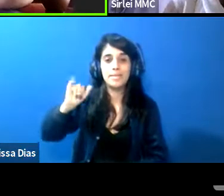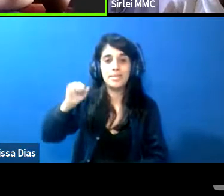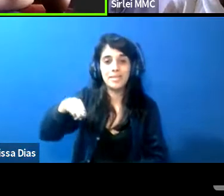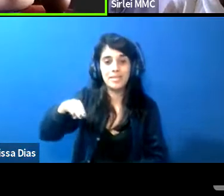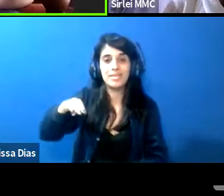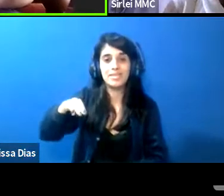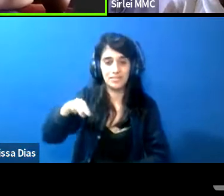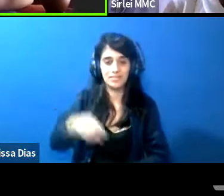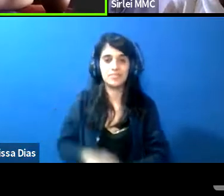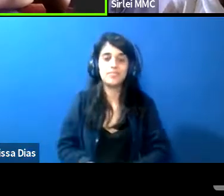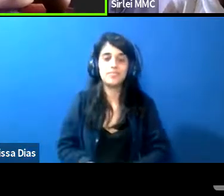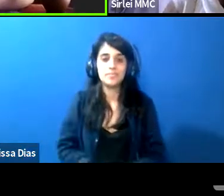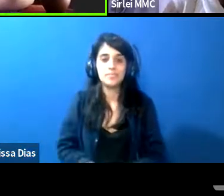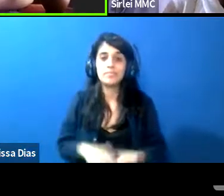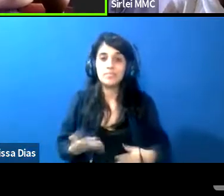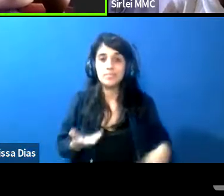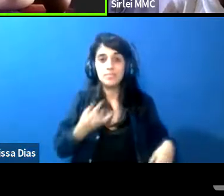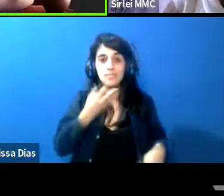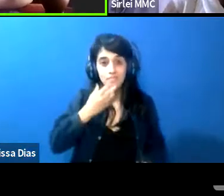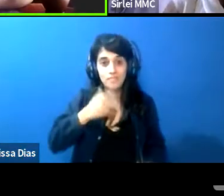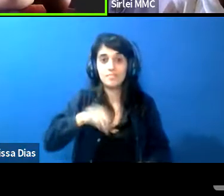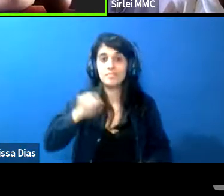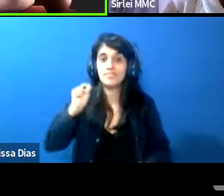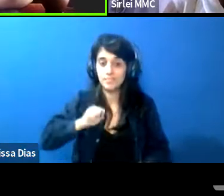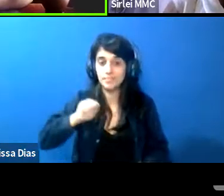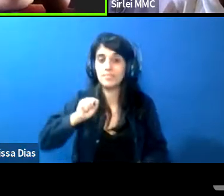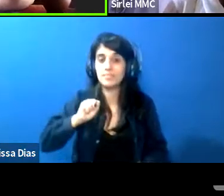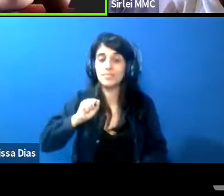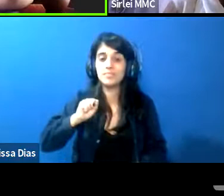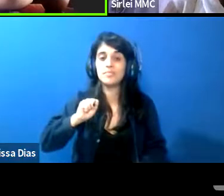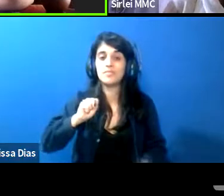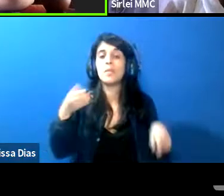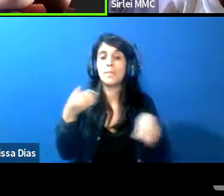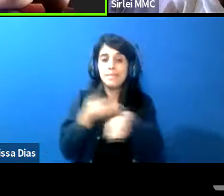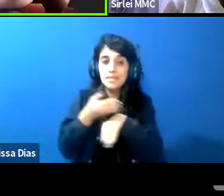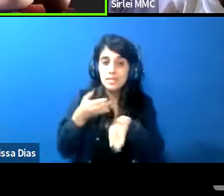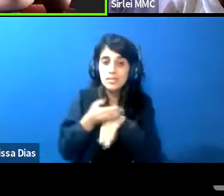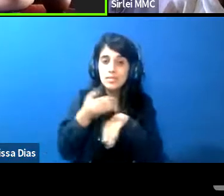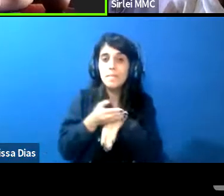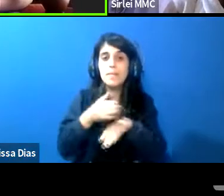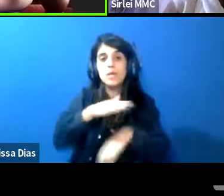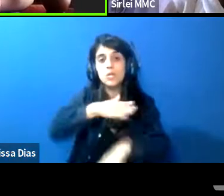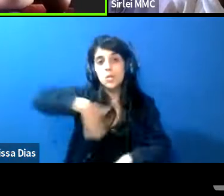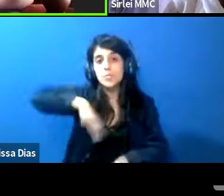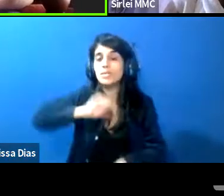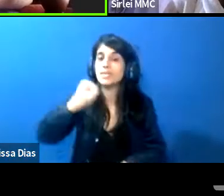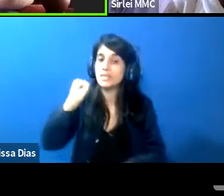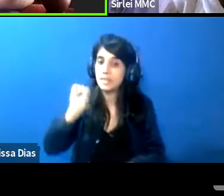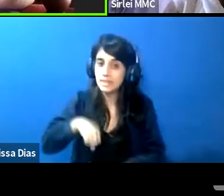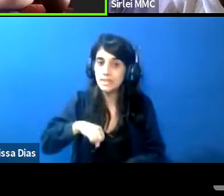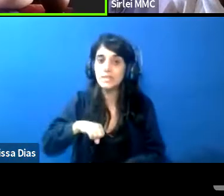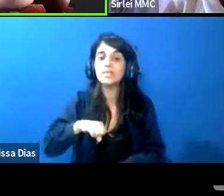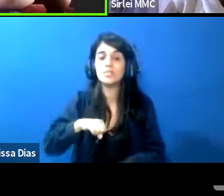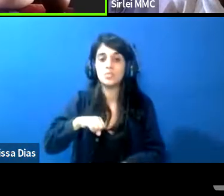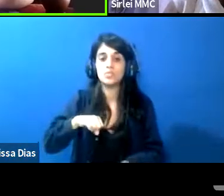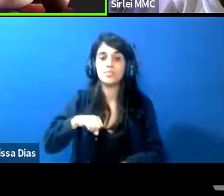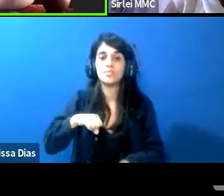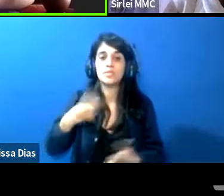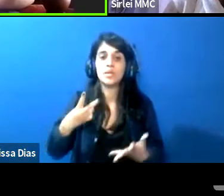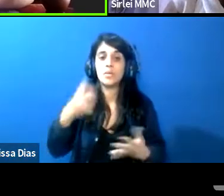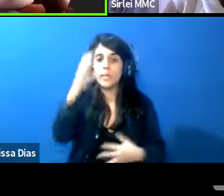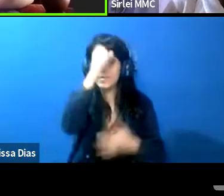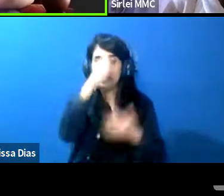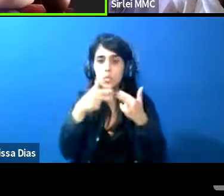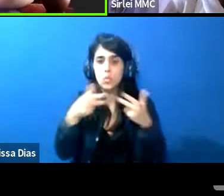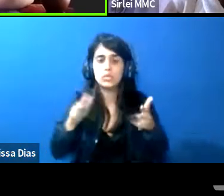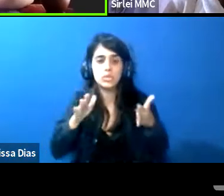sim. Então, as nossas crianças, então, estão nas cirandas, estão nesse espaço, e nesse espaço elas aprendem isso que eu já falei,